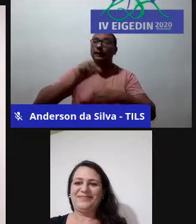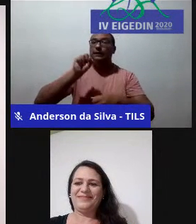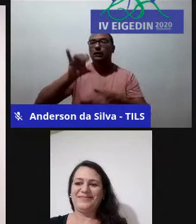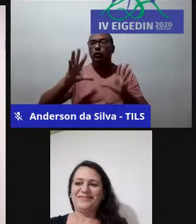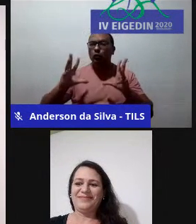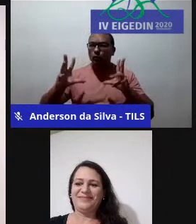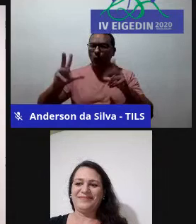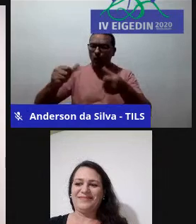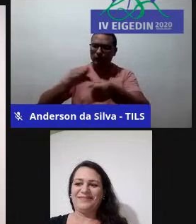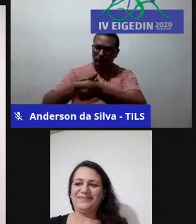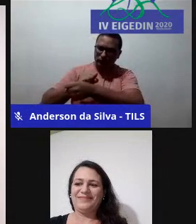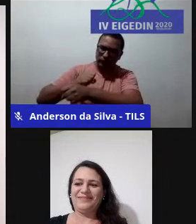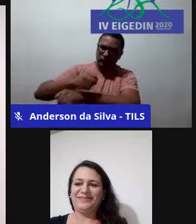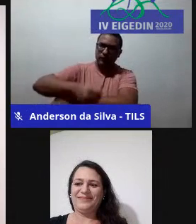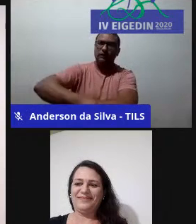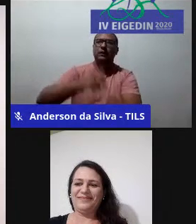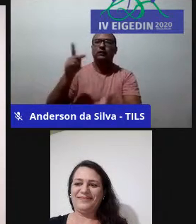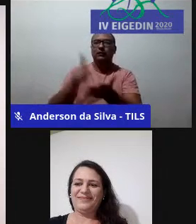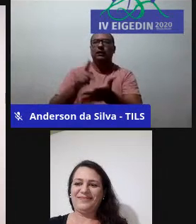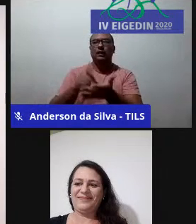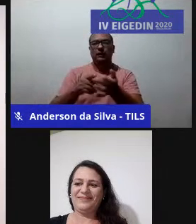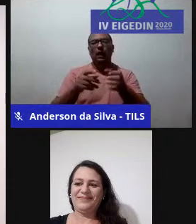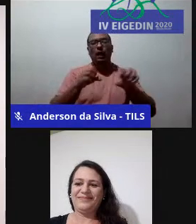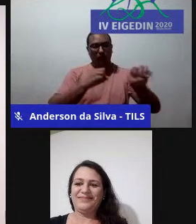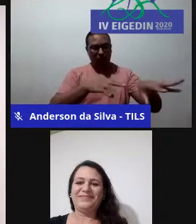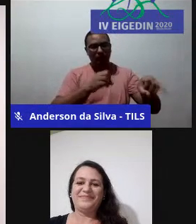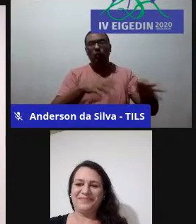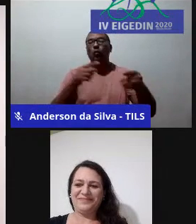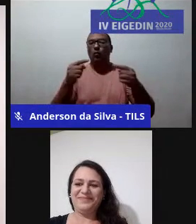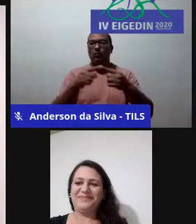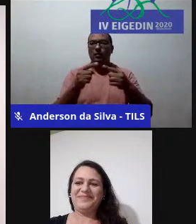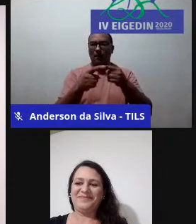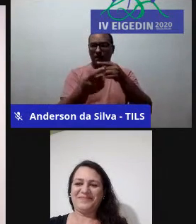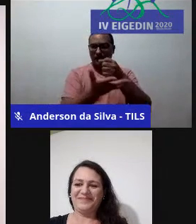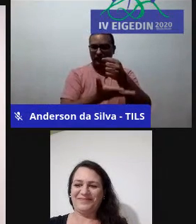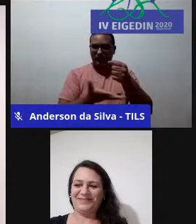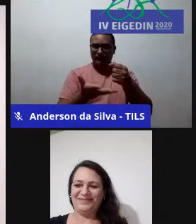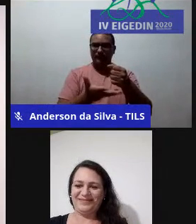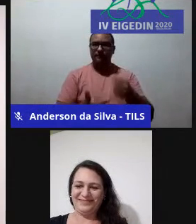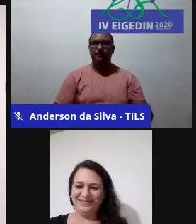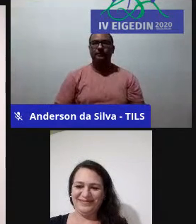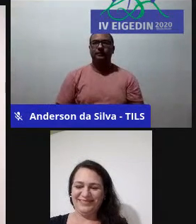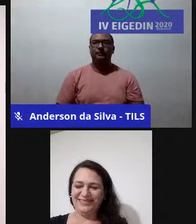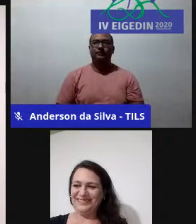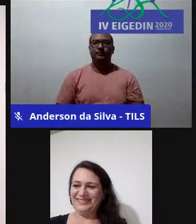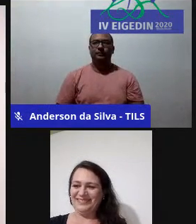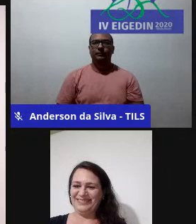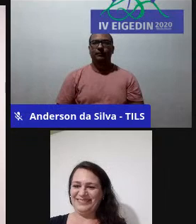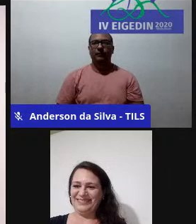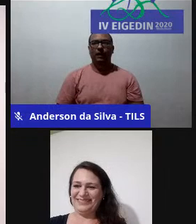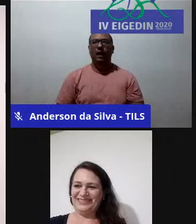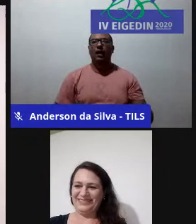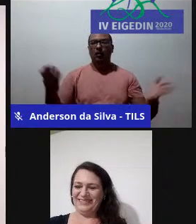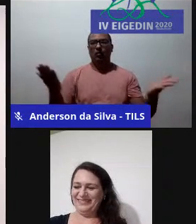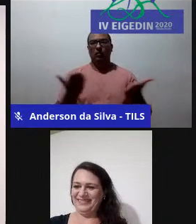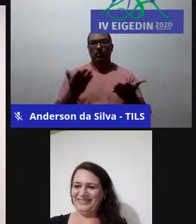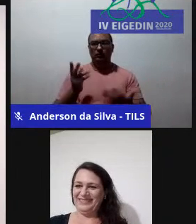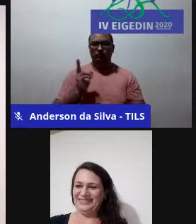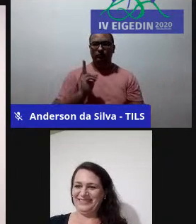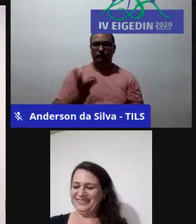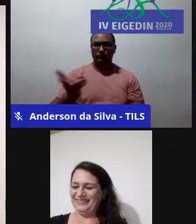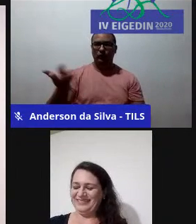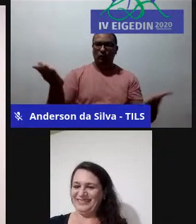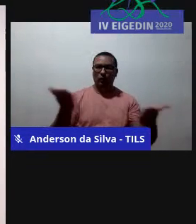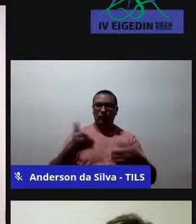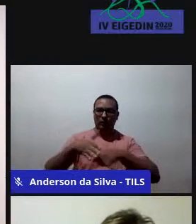isso. Então, a educação realmente é o caminho. Para darmos continuidade a essa noite aí de